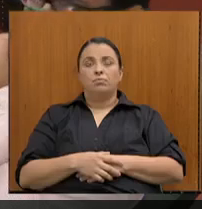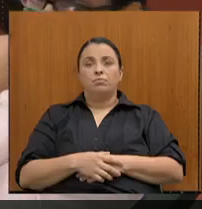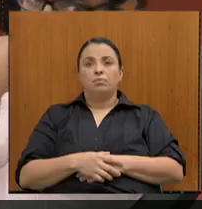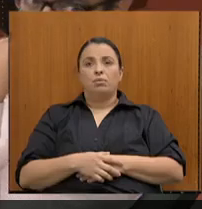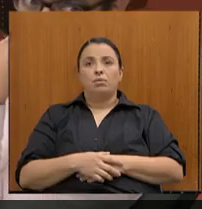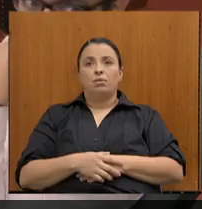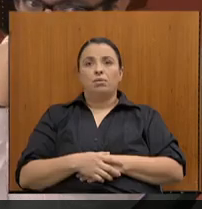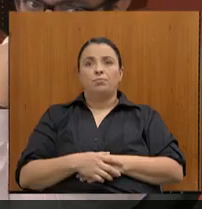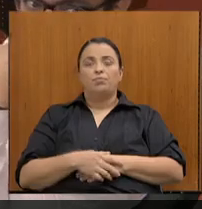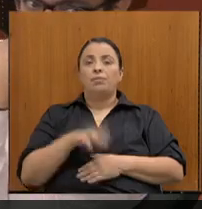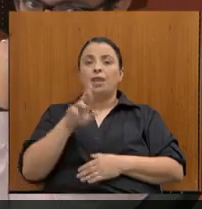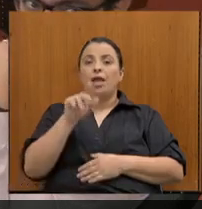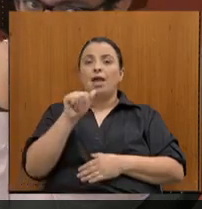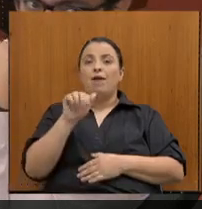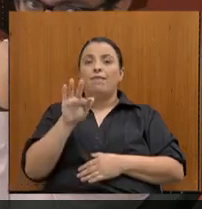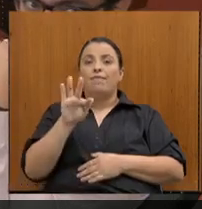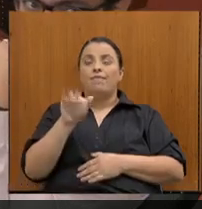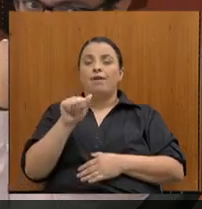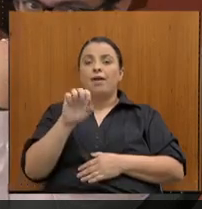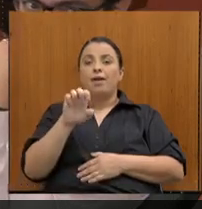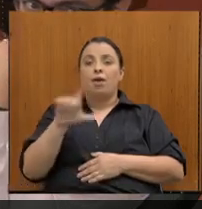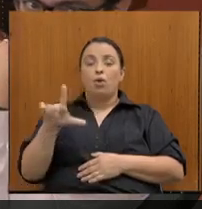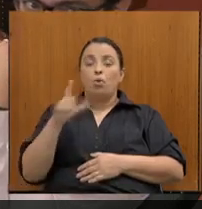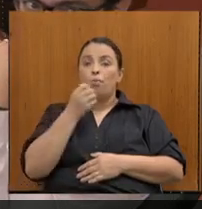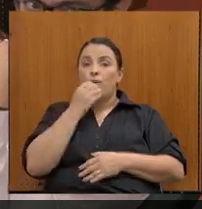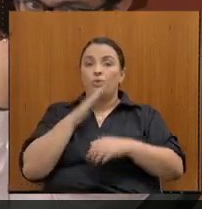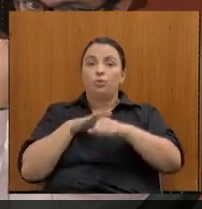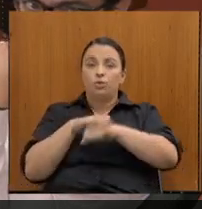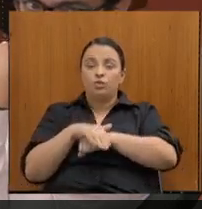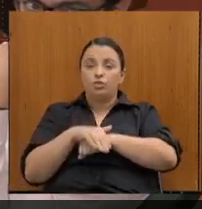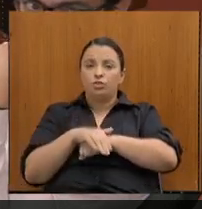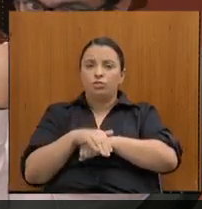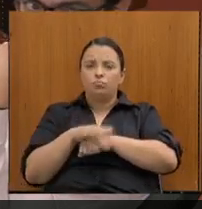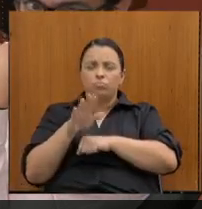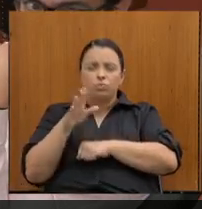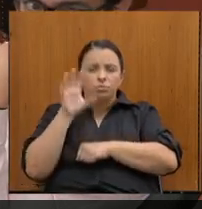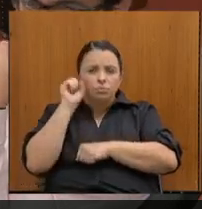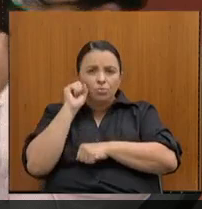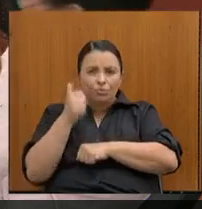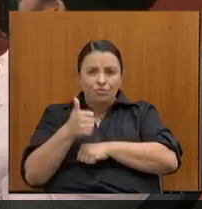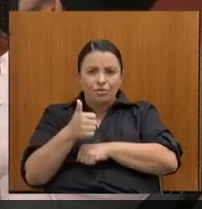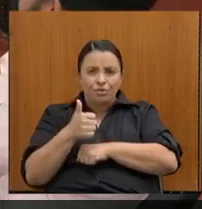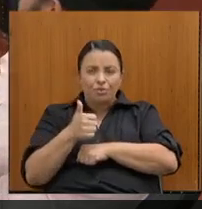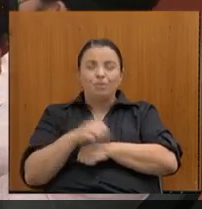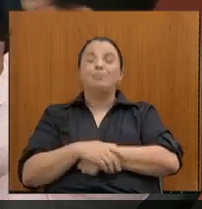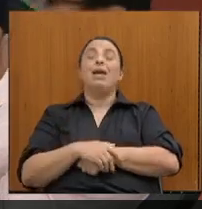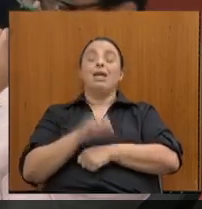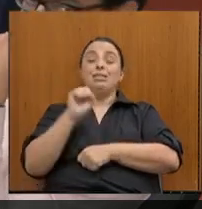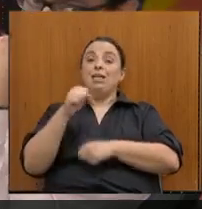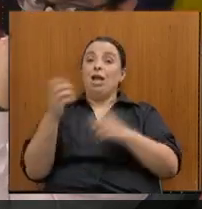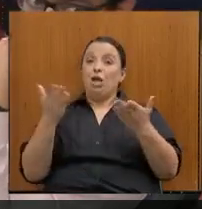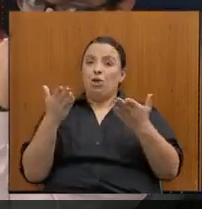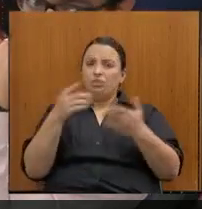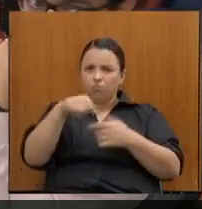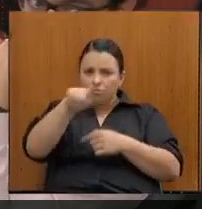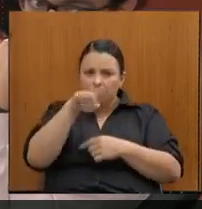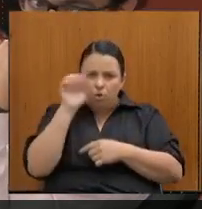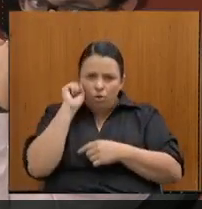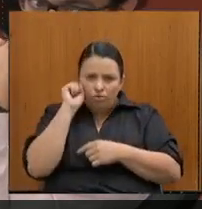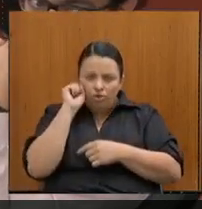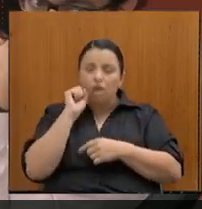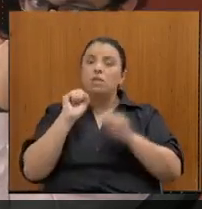Rafael boa tarde boa noite para escuta ah agora sim vocês me ouvem